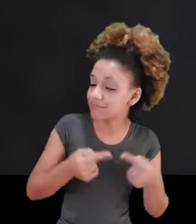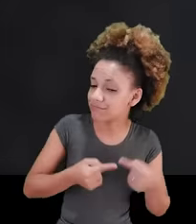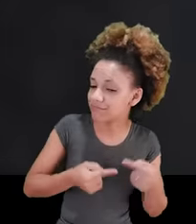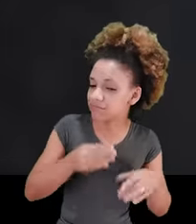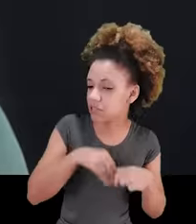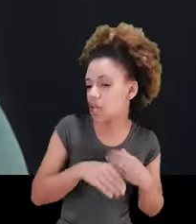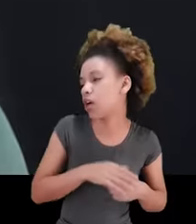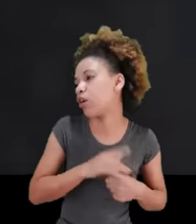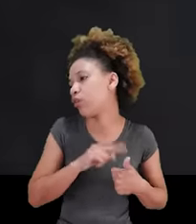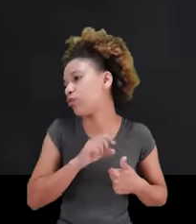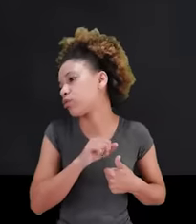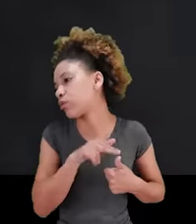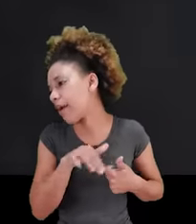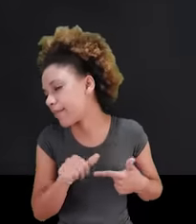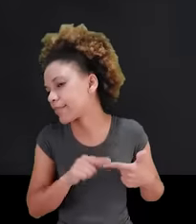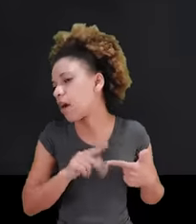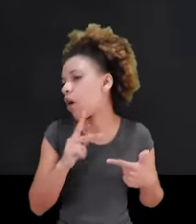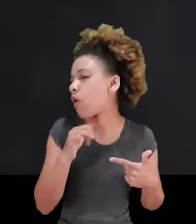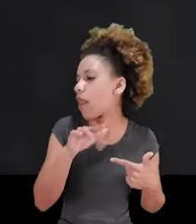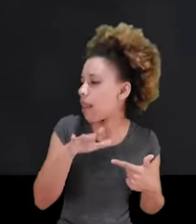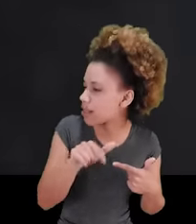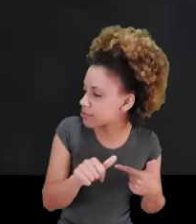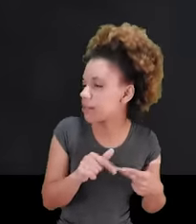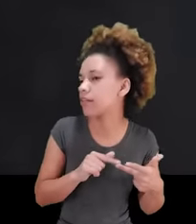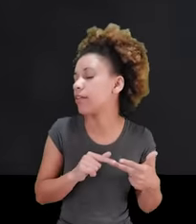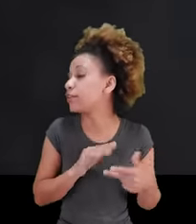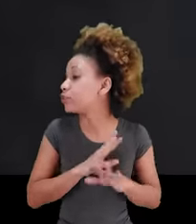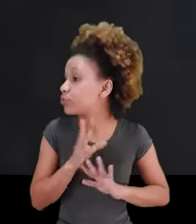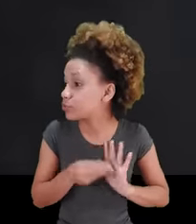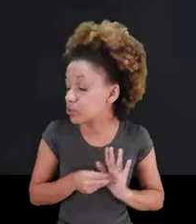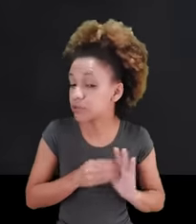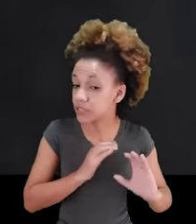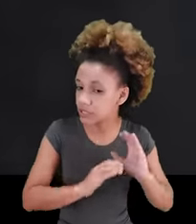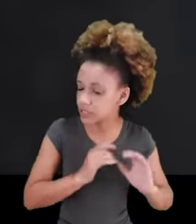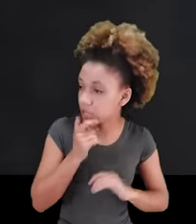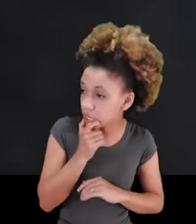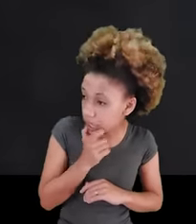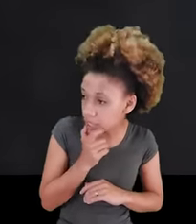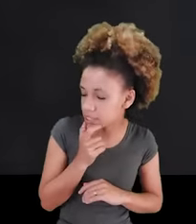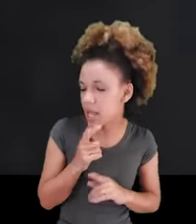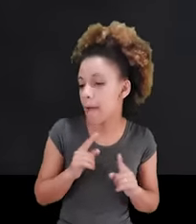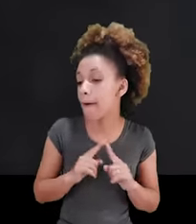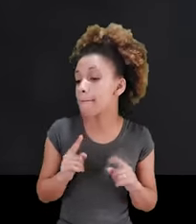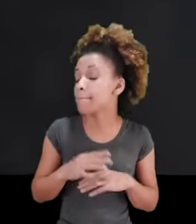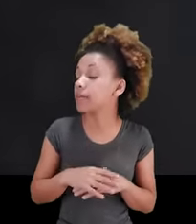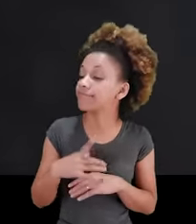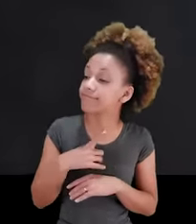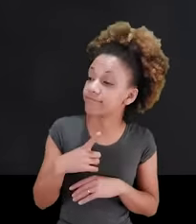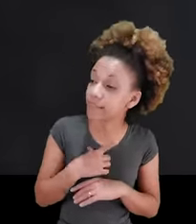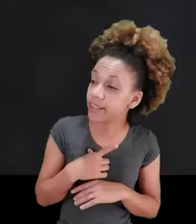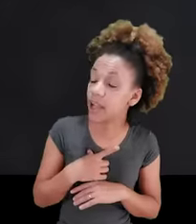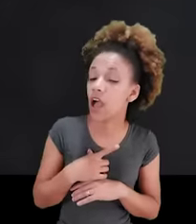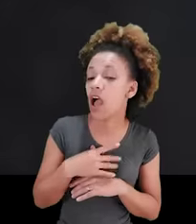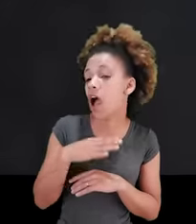da Suécia, tá. Com os The Gift da Holanda, com os The Gift... Todos cantam em inglês e o mercado deles é muito mais forte, da Alemanha,